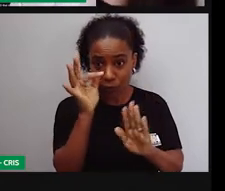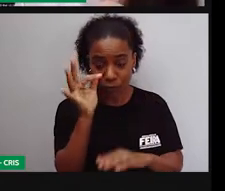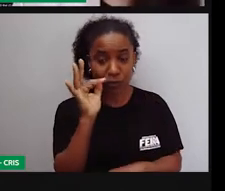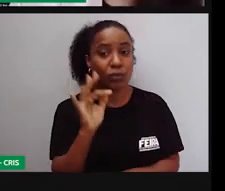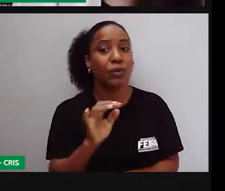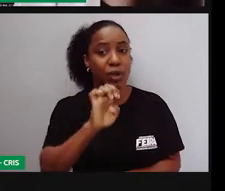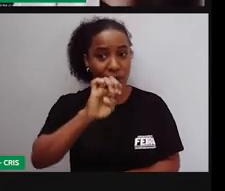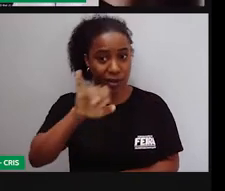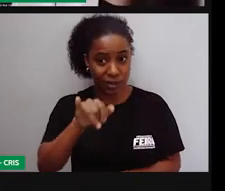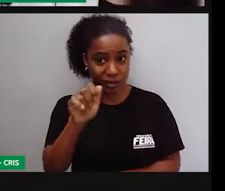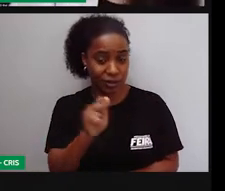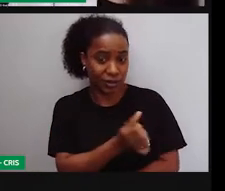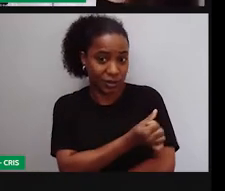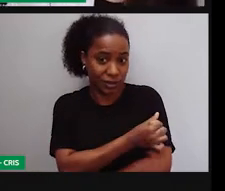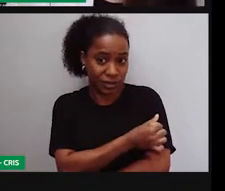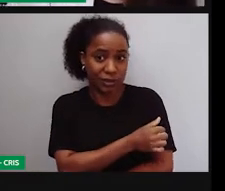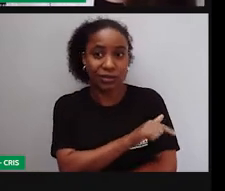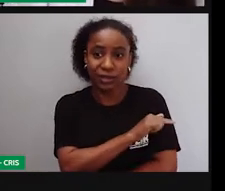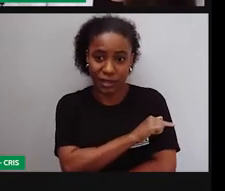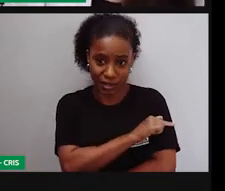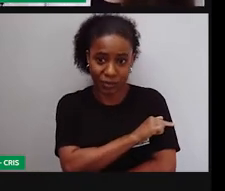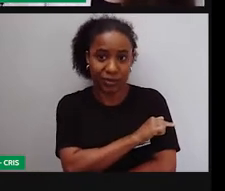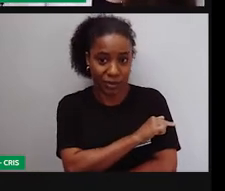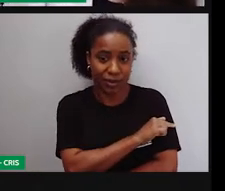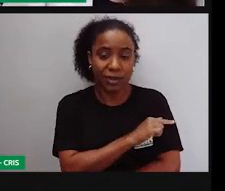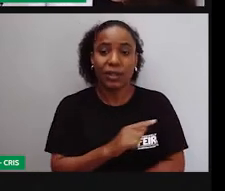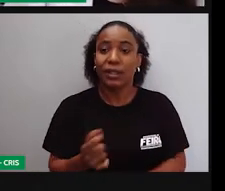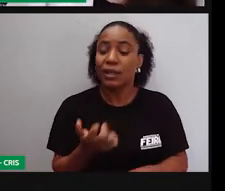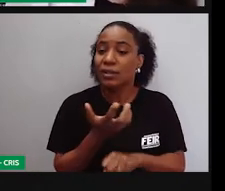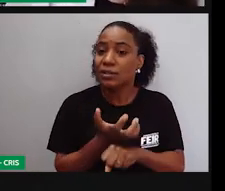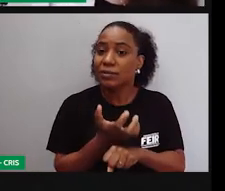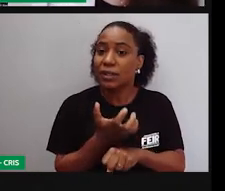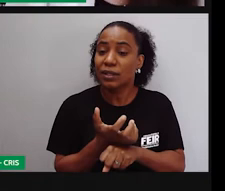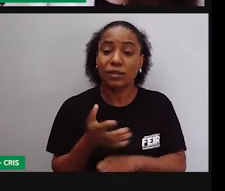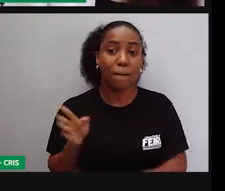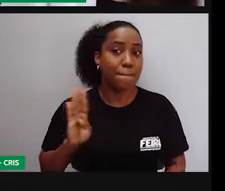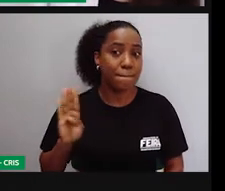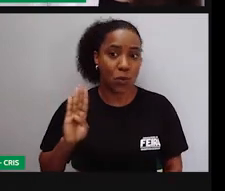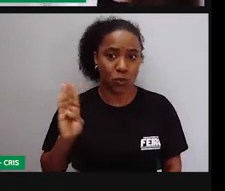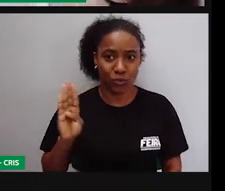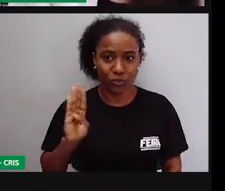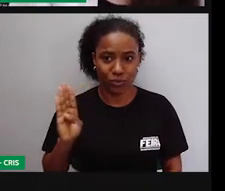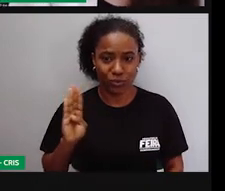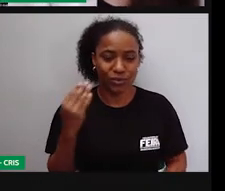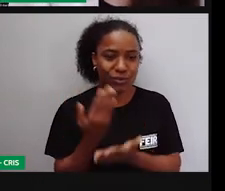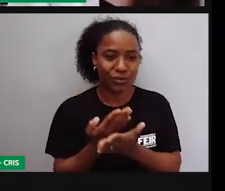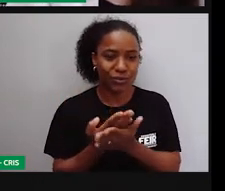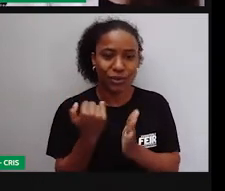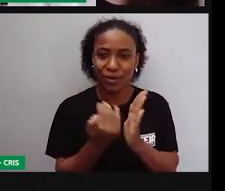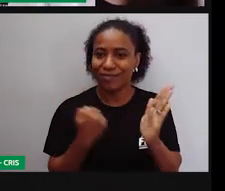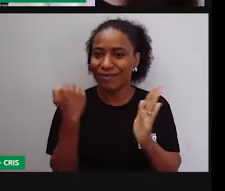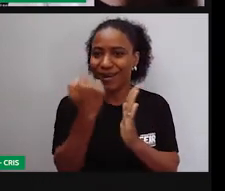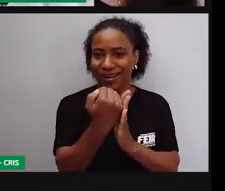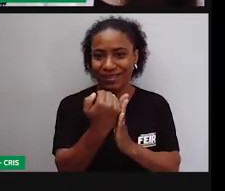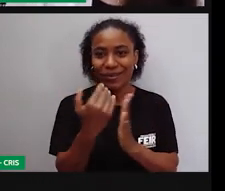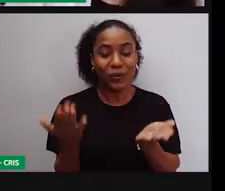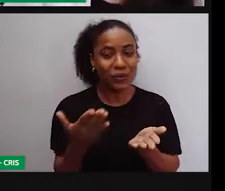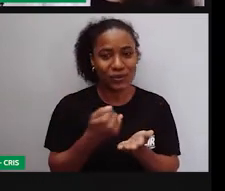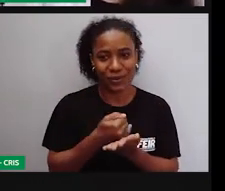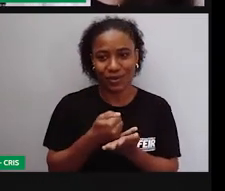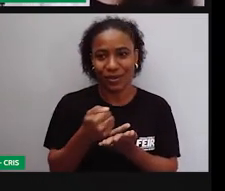na disciplina de biologia. Mas eu vou trazer uma iniciação para vocês, eu vou trazer uma introdução, só quero que